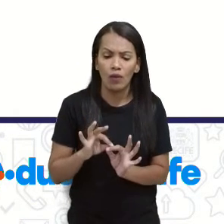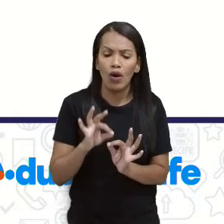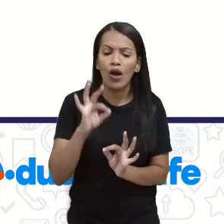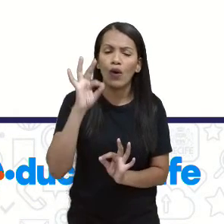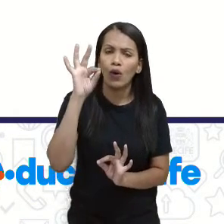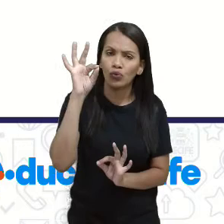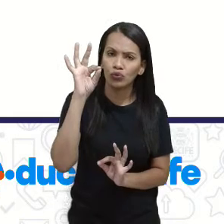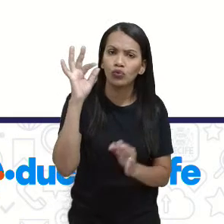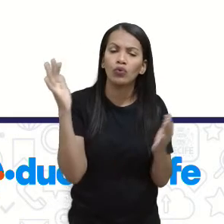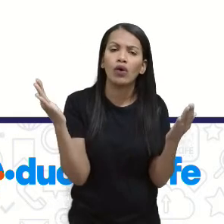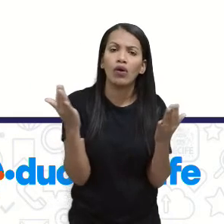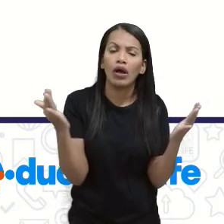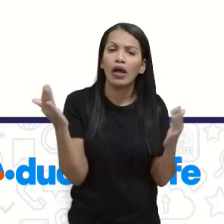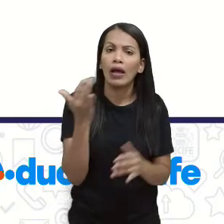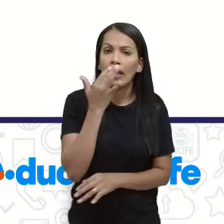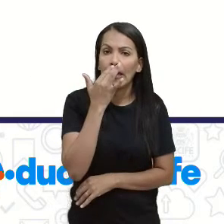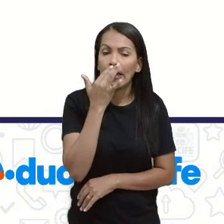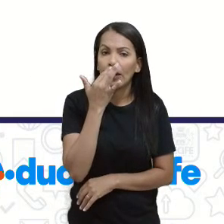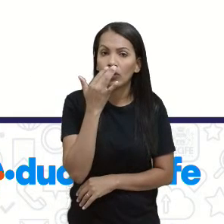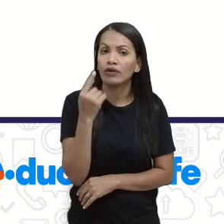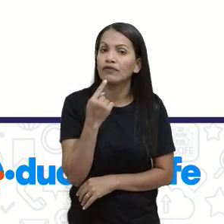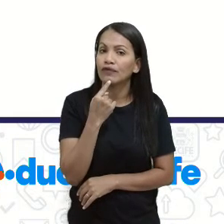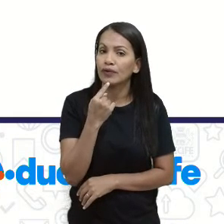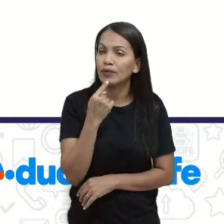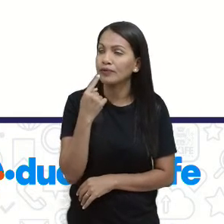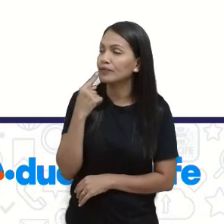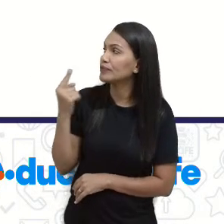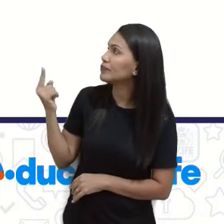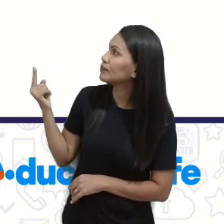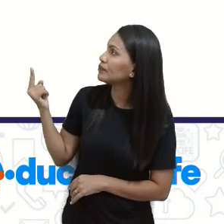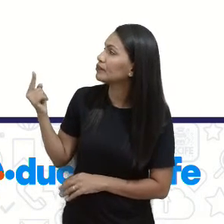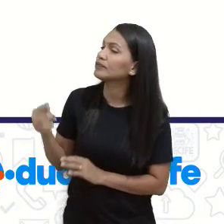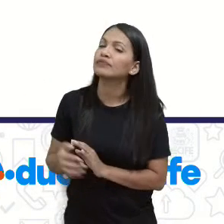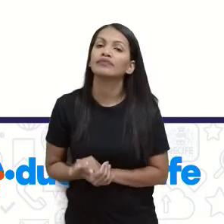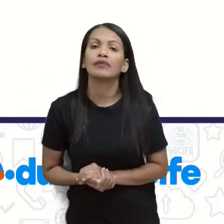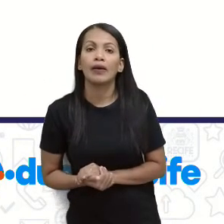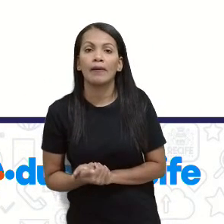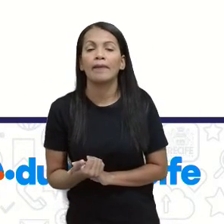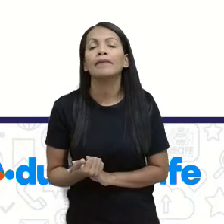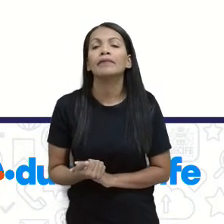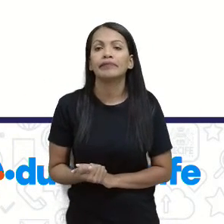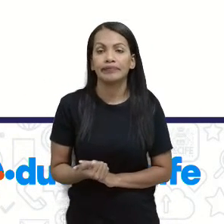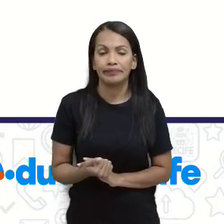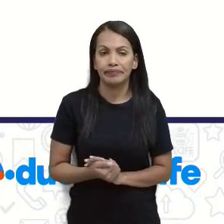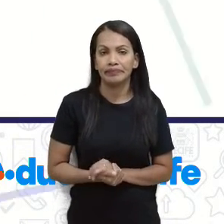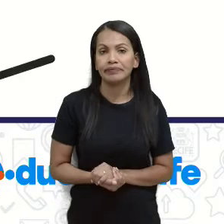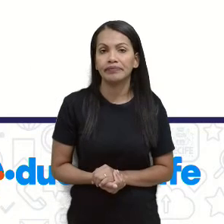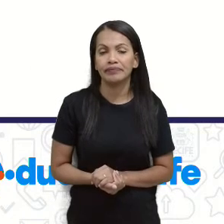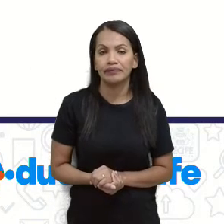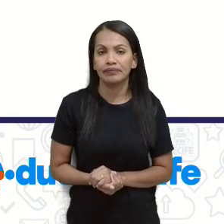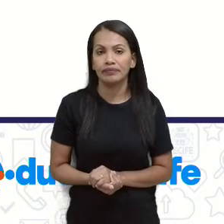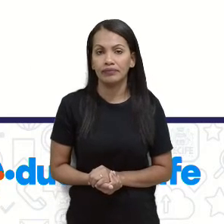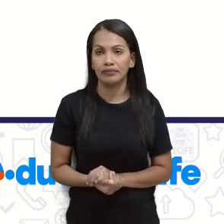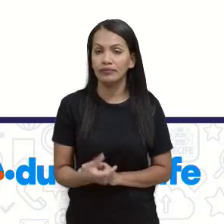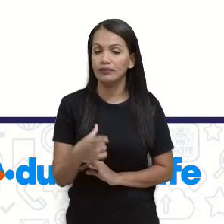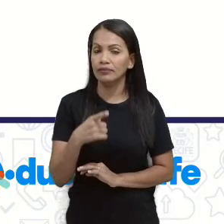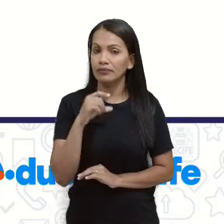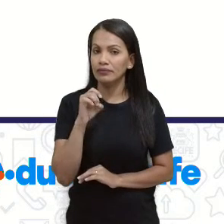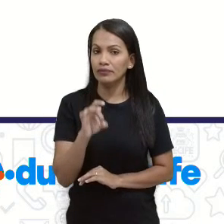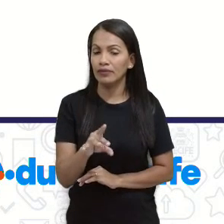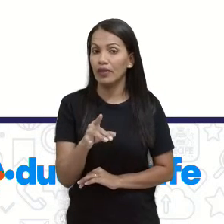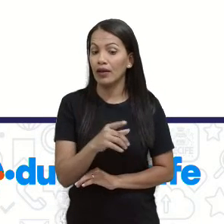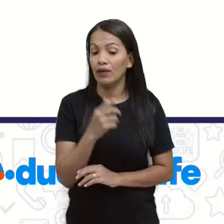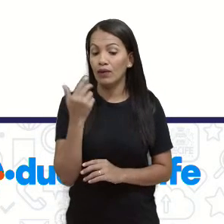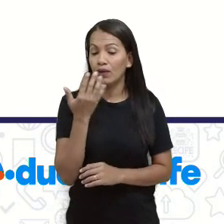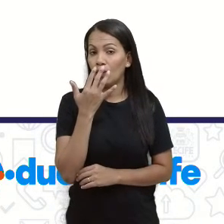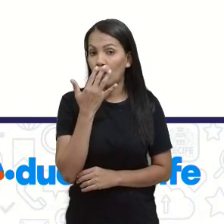aí a haste vermelha, né? Ou como se fosse o cabo de vassoura, que é a altura aí vermelha. Só botei cores diferentes para você